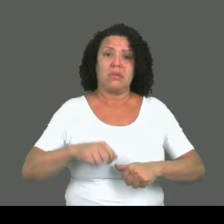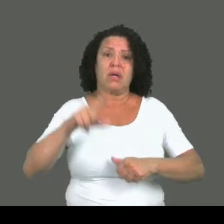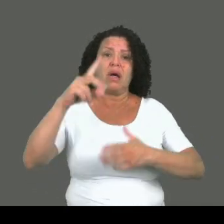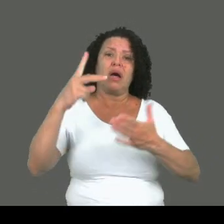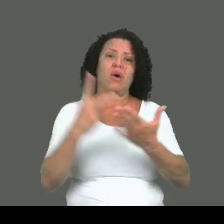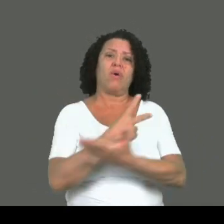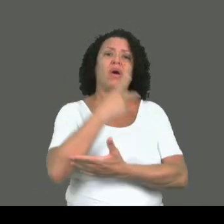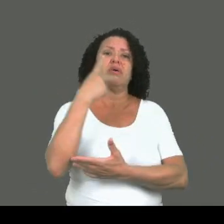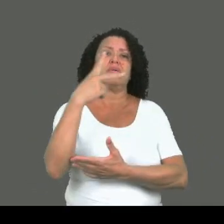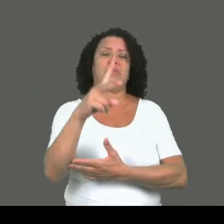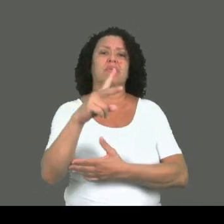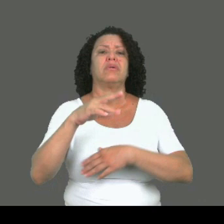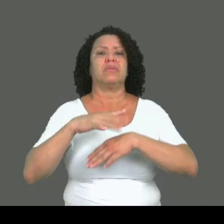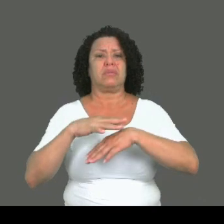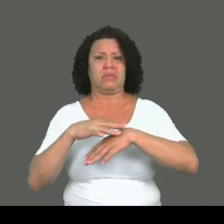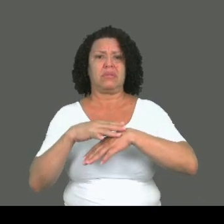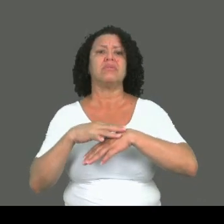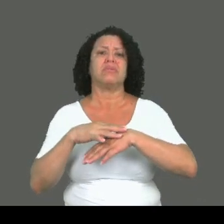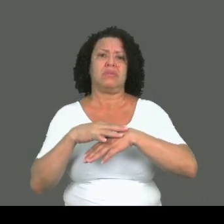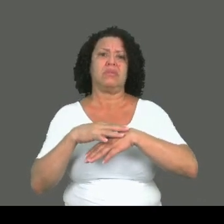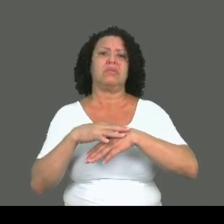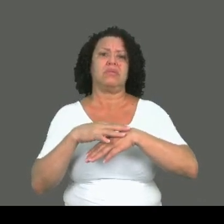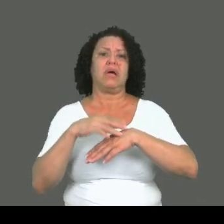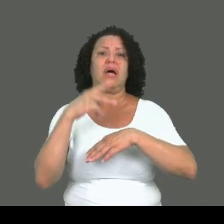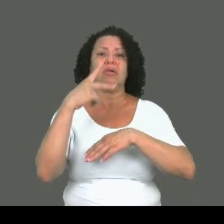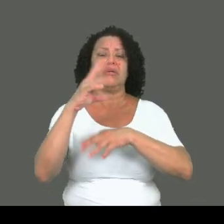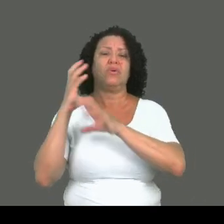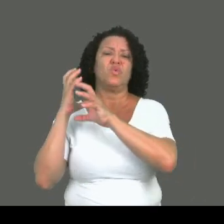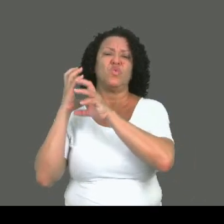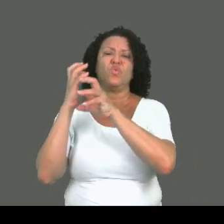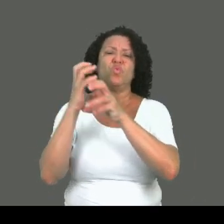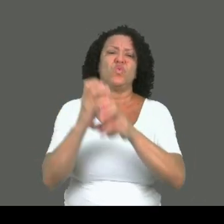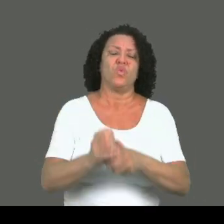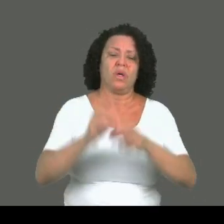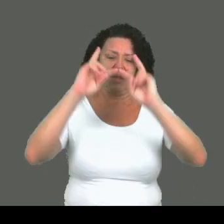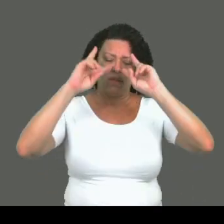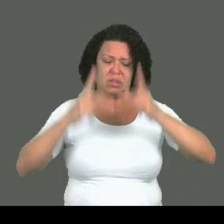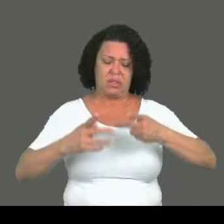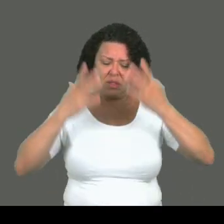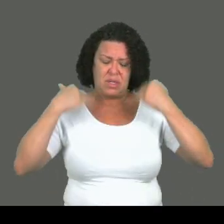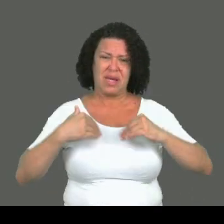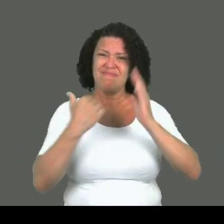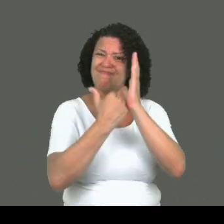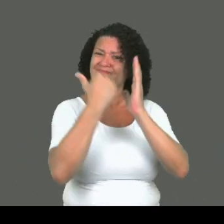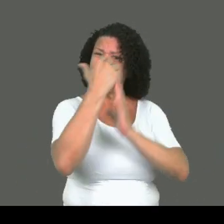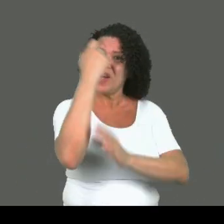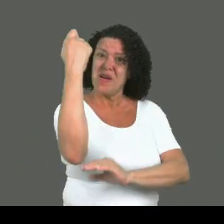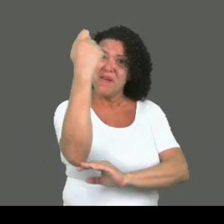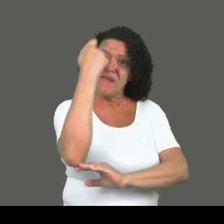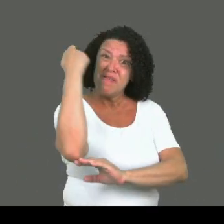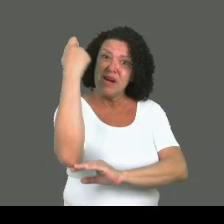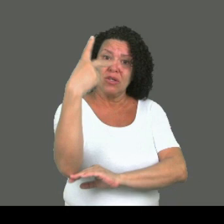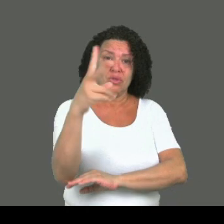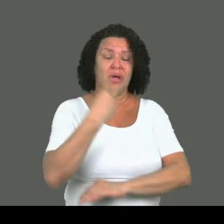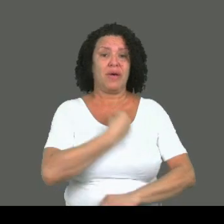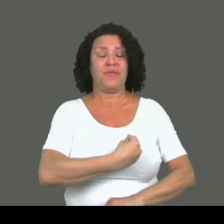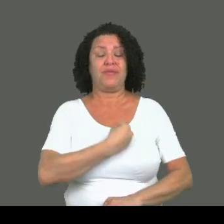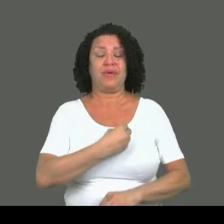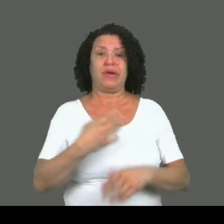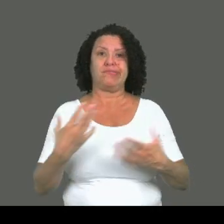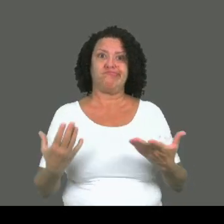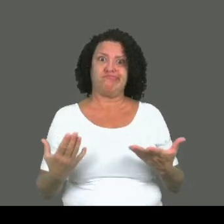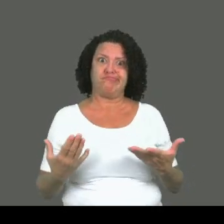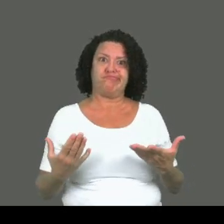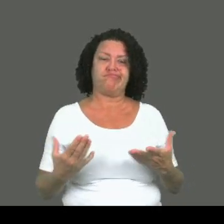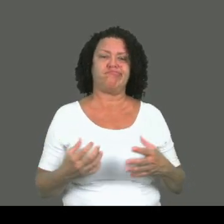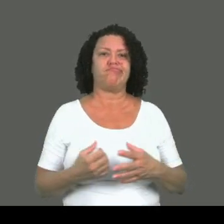estado patológico a caminho da somatização física em graves danos para a vida. Ou seja, quando